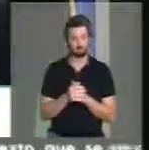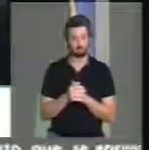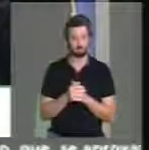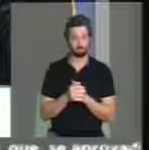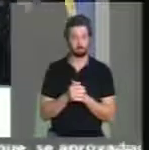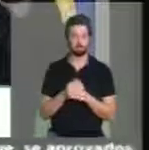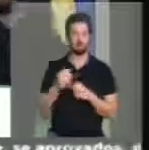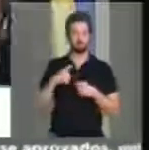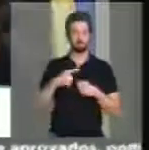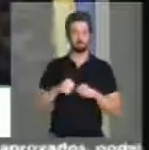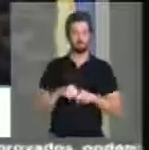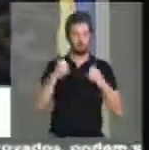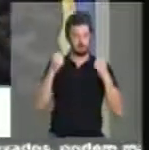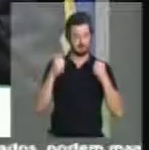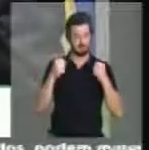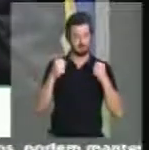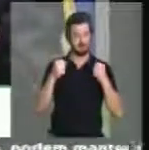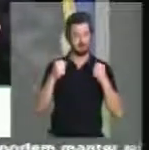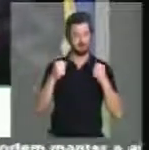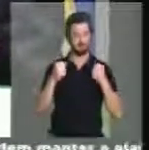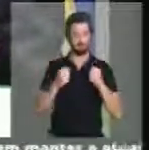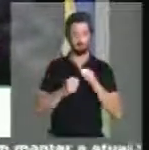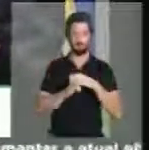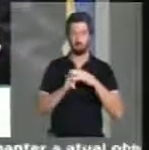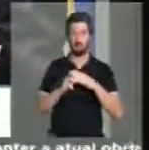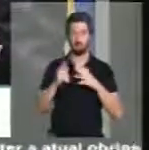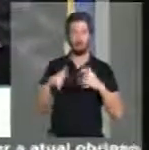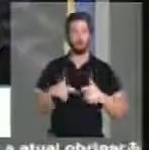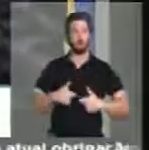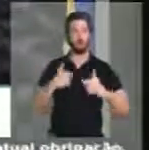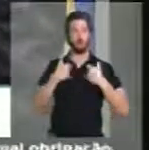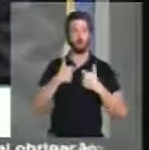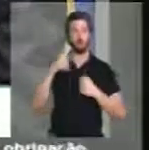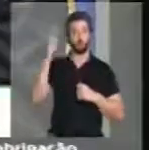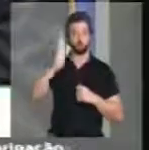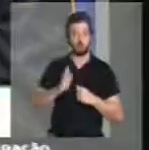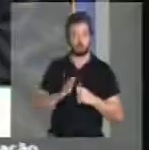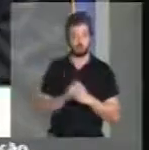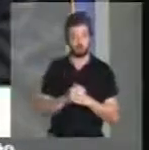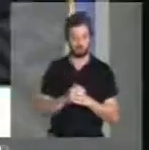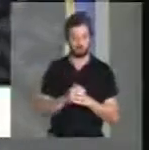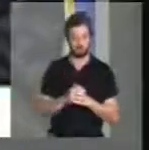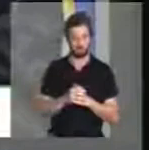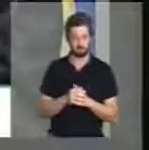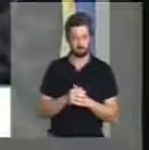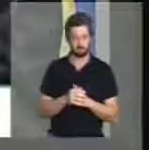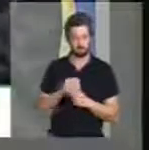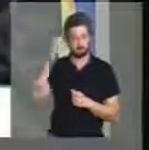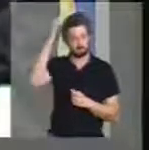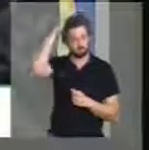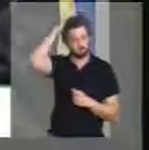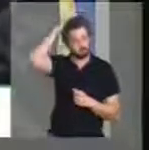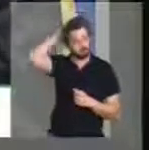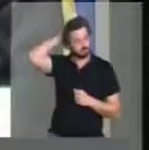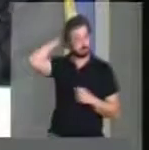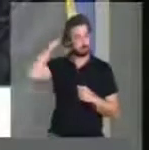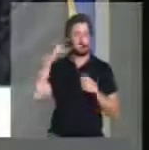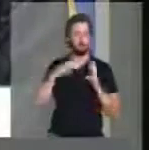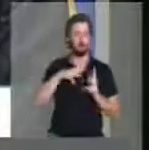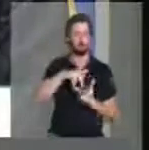estava se destruindo uma empresa que era um orgulho nosso e que era admirada pelo mundo